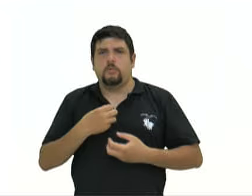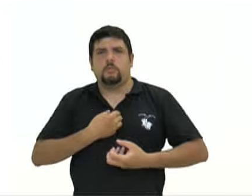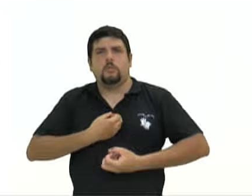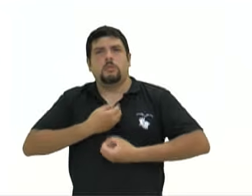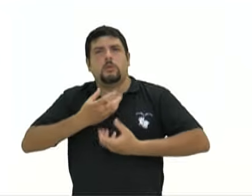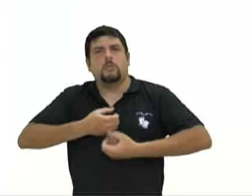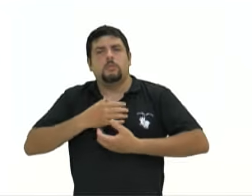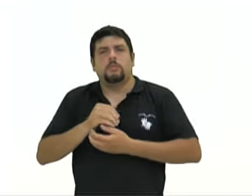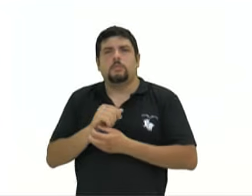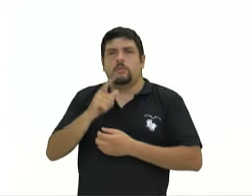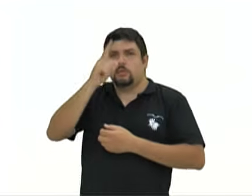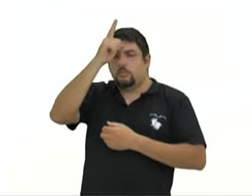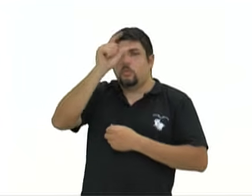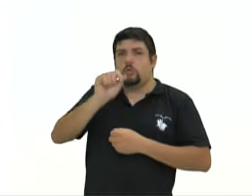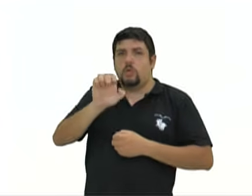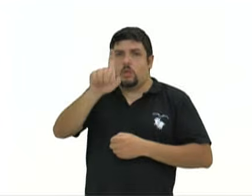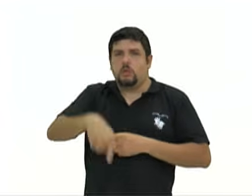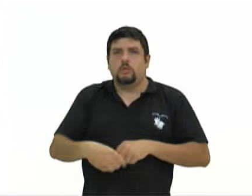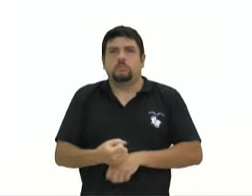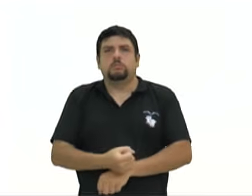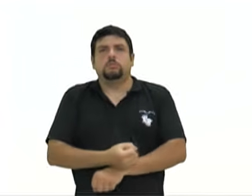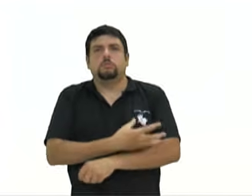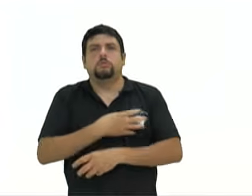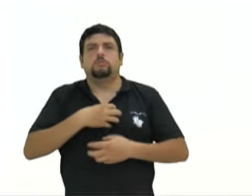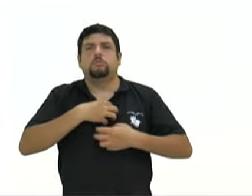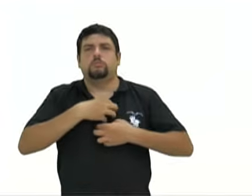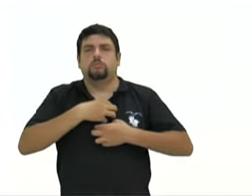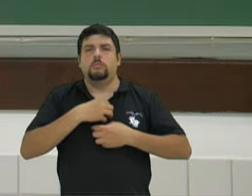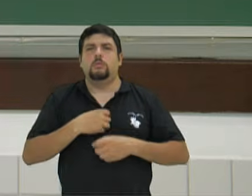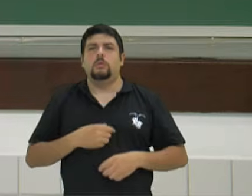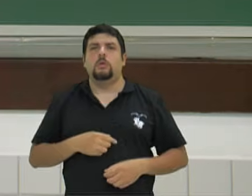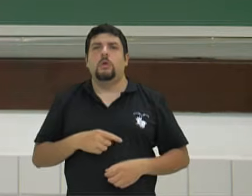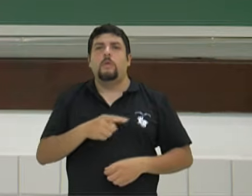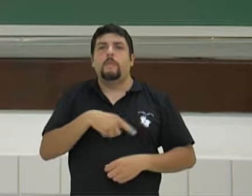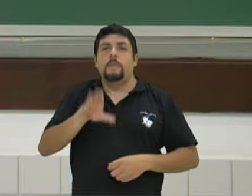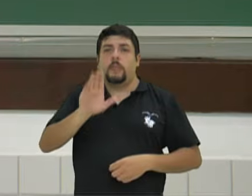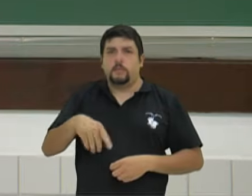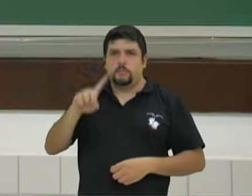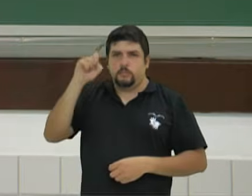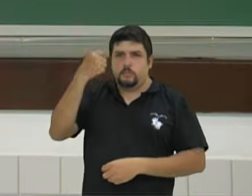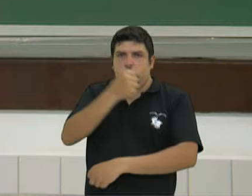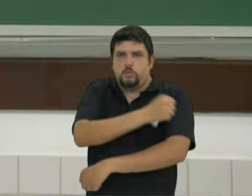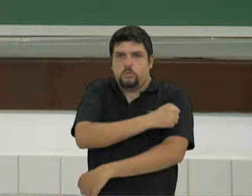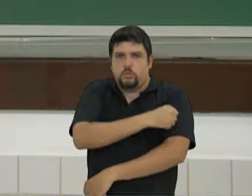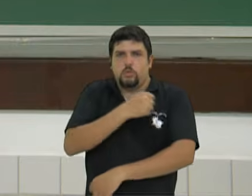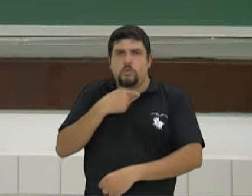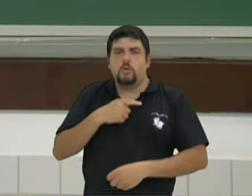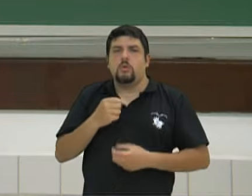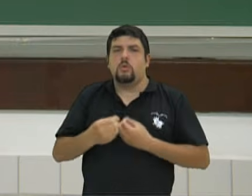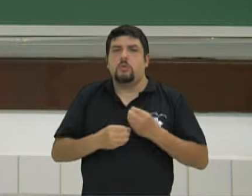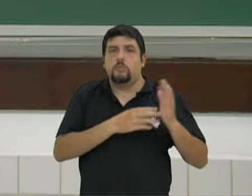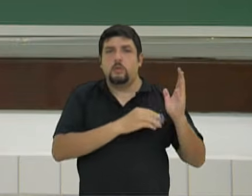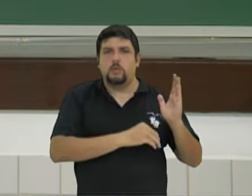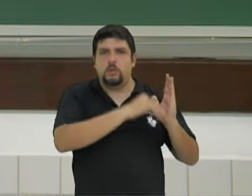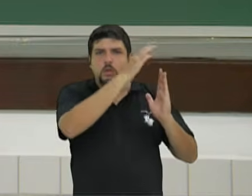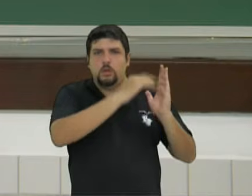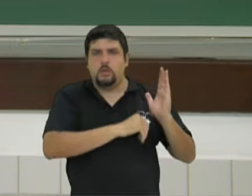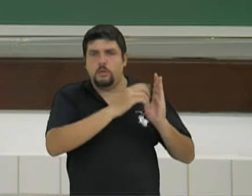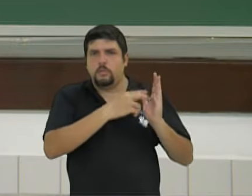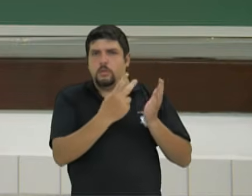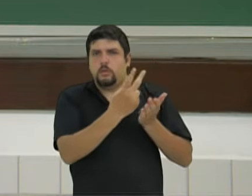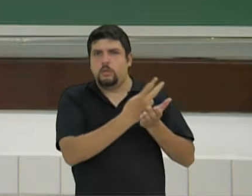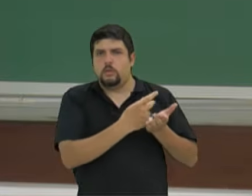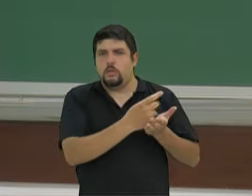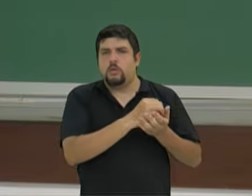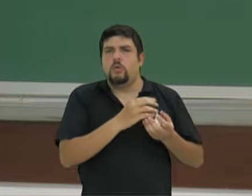que é a ideia do sentimento. Para quem trabalhou comigo, já foi meu aluno, o expressionismo em artes plásticas, ele foi